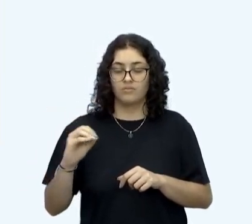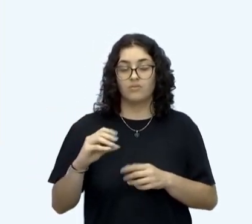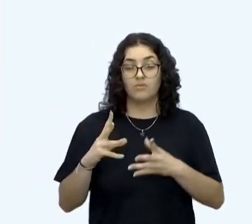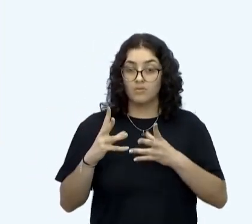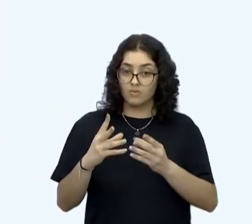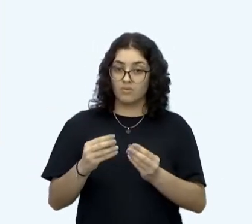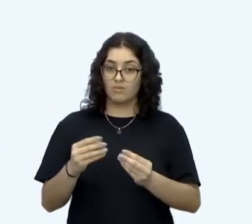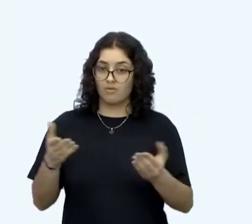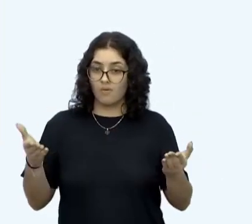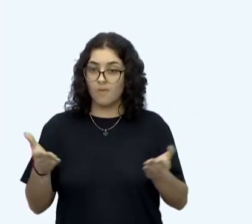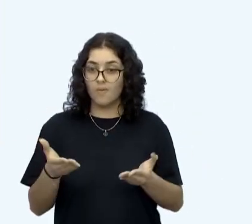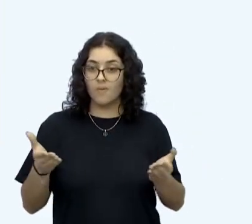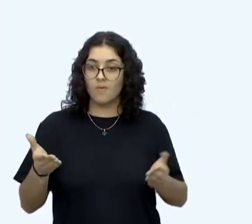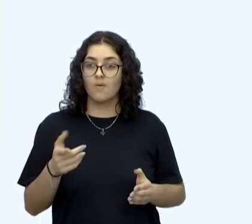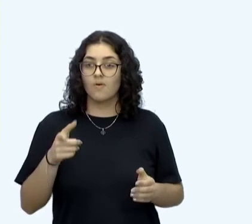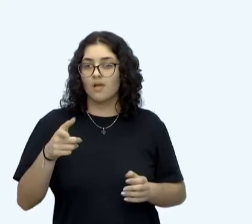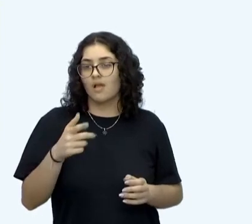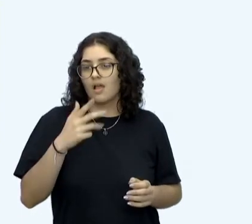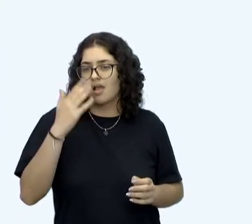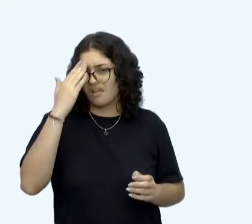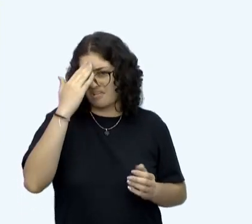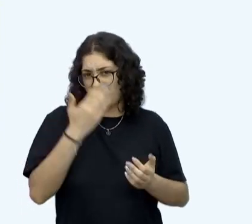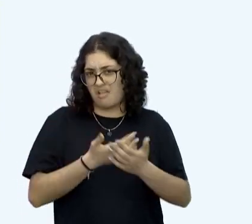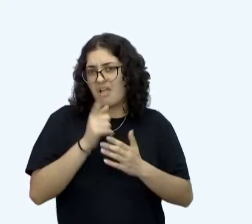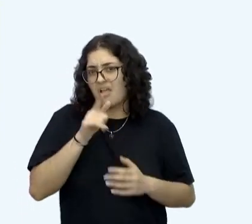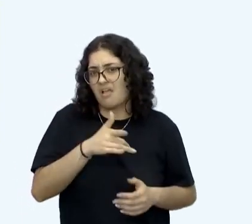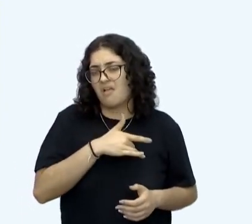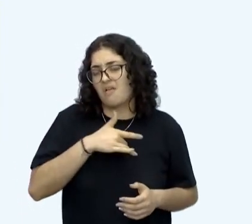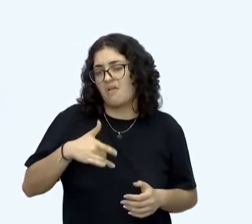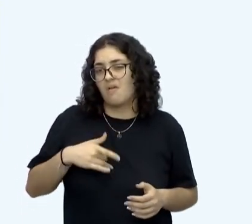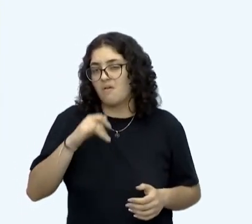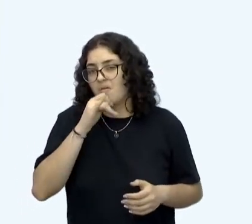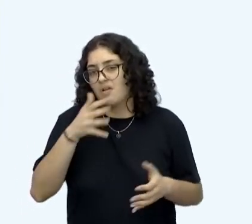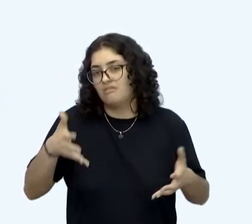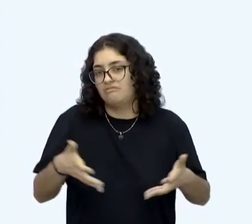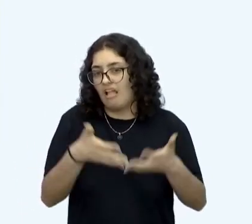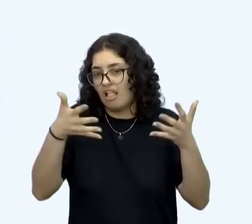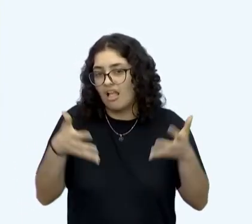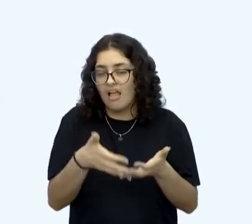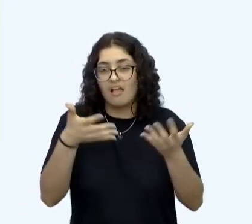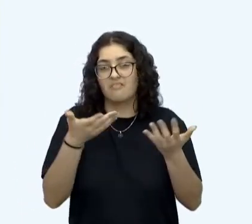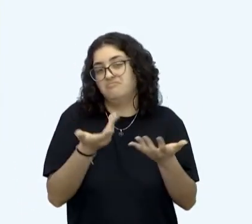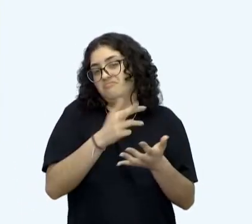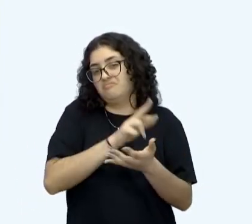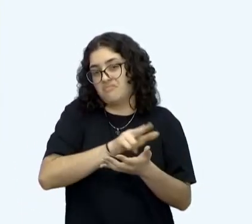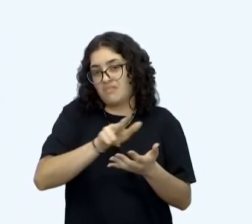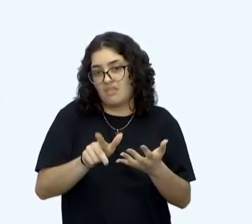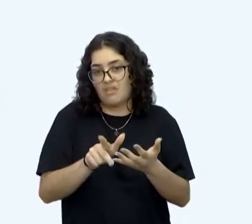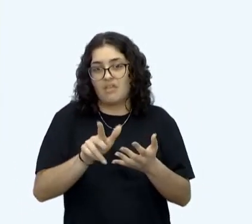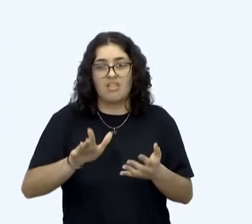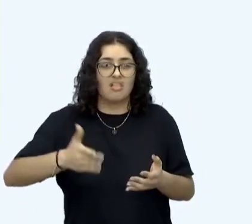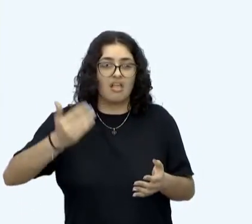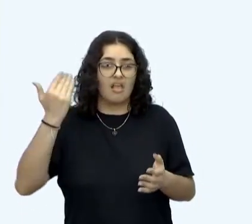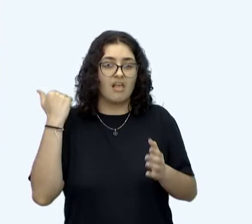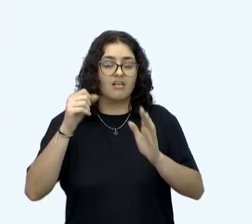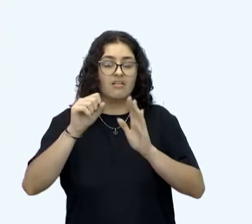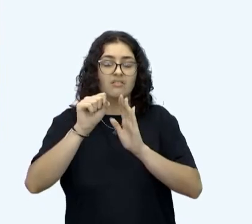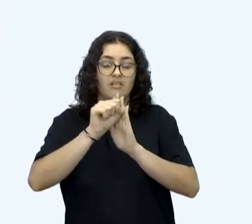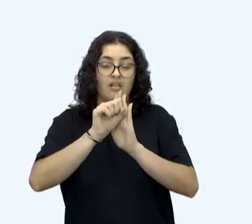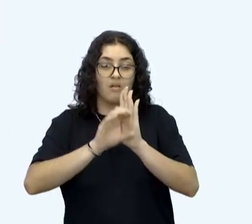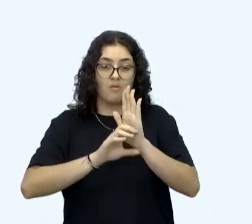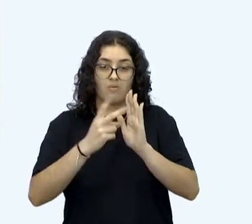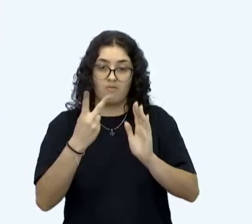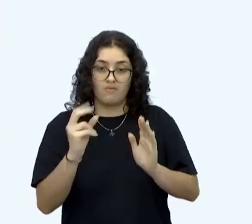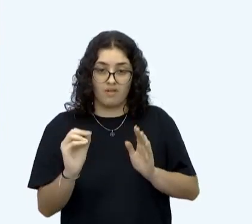todos vocês hoje em dia acham ser muito saudáveis, como comer saladas e outras coisas, desde o início do século XX, o nível